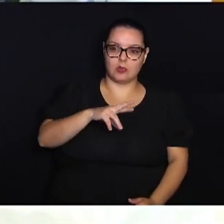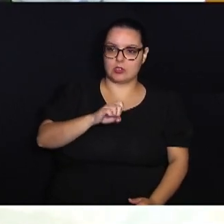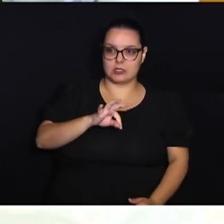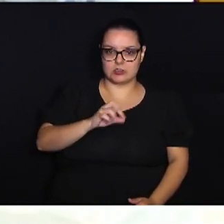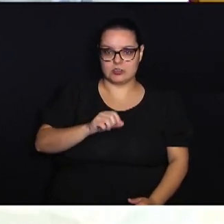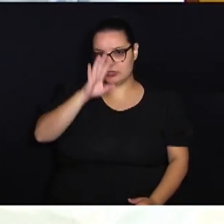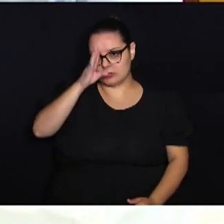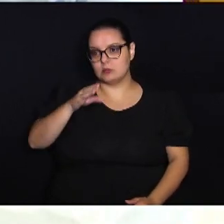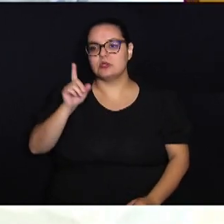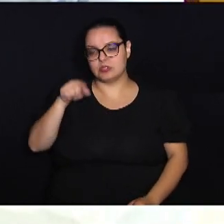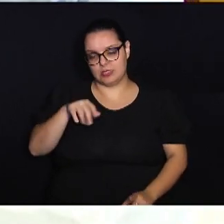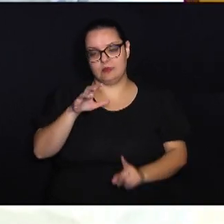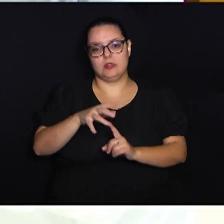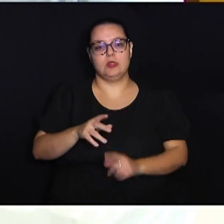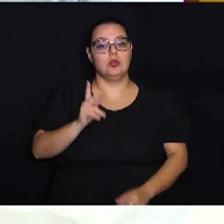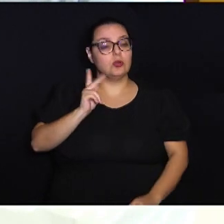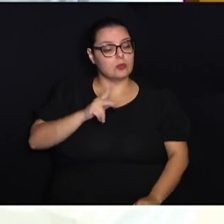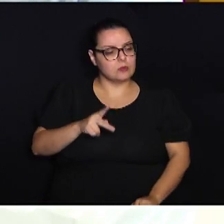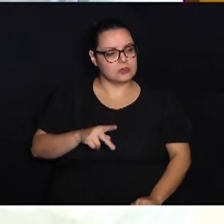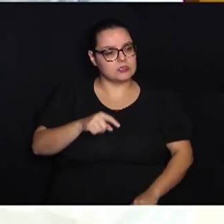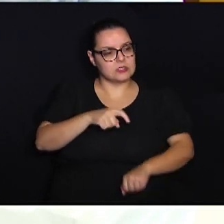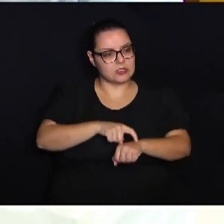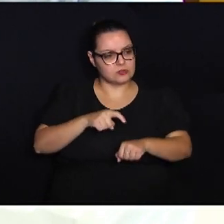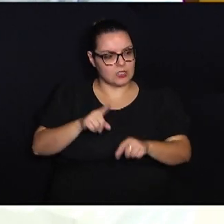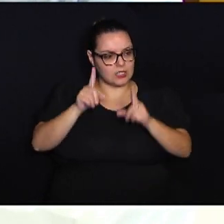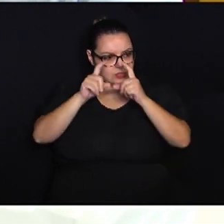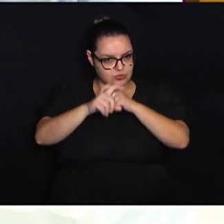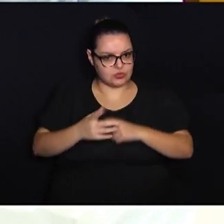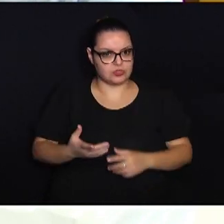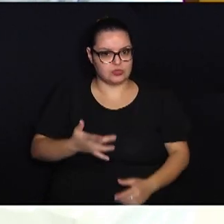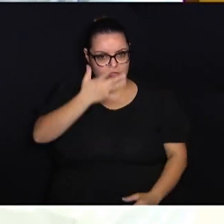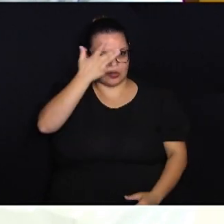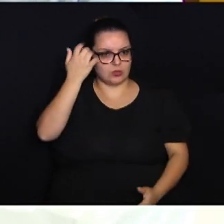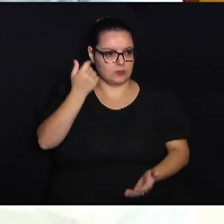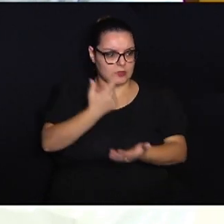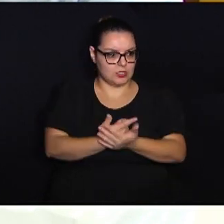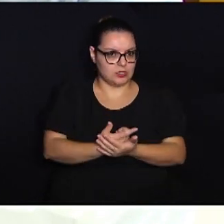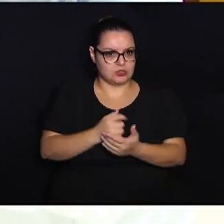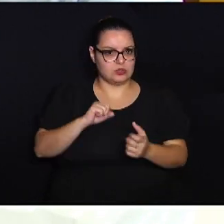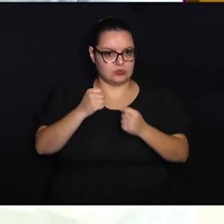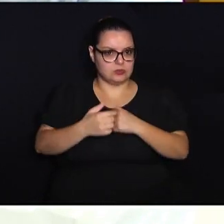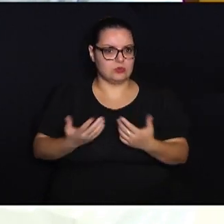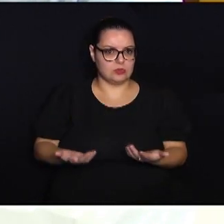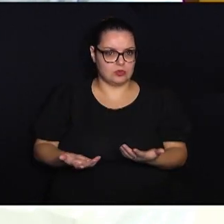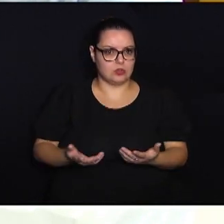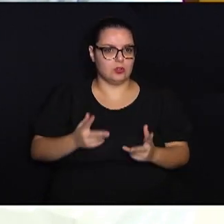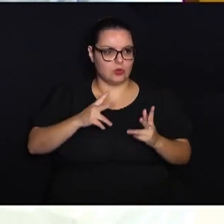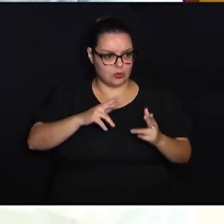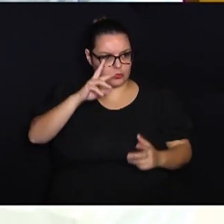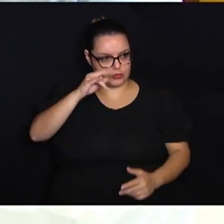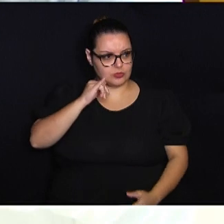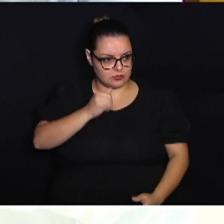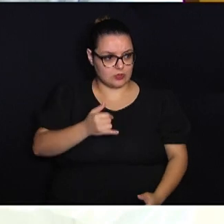nós precisamos mobilizar assim, a comunidade, os poderes públicos, né, e eu acho que a